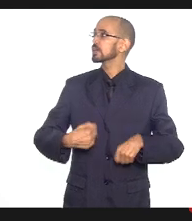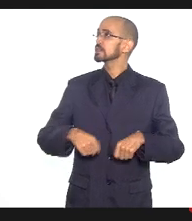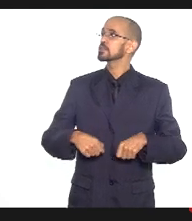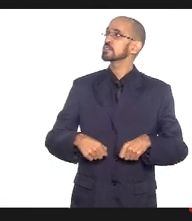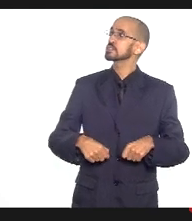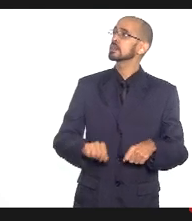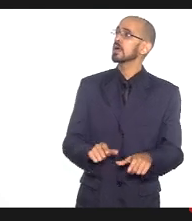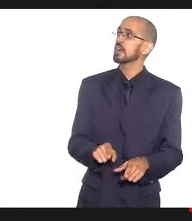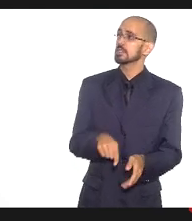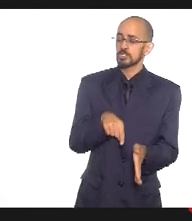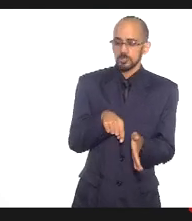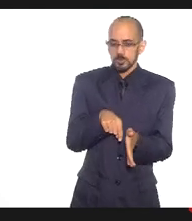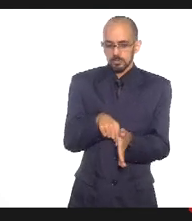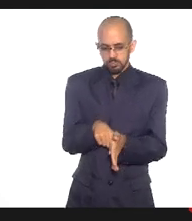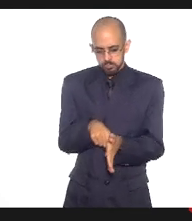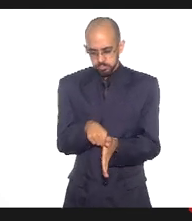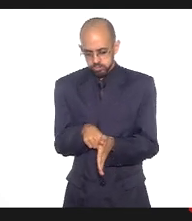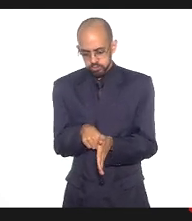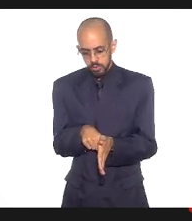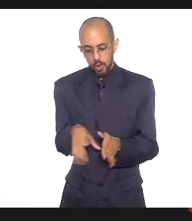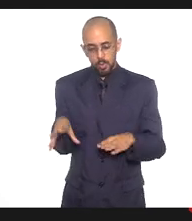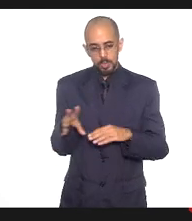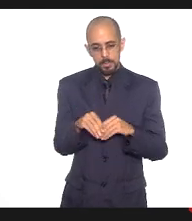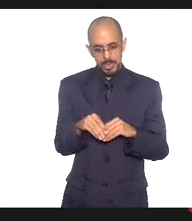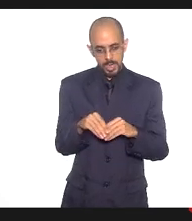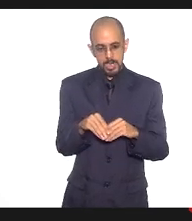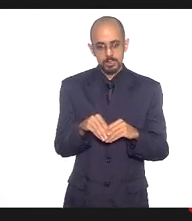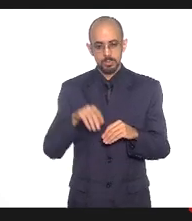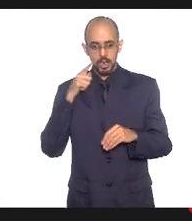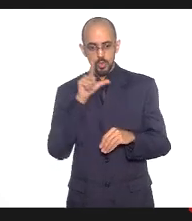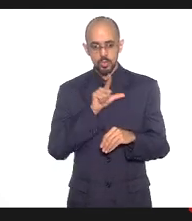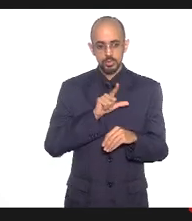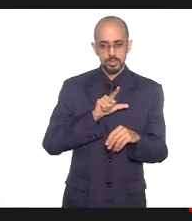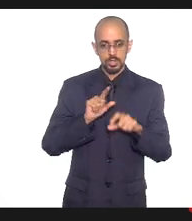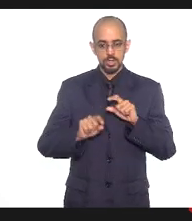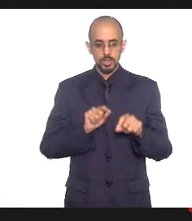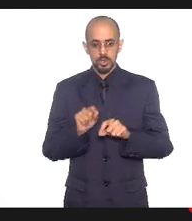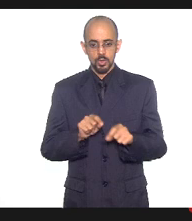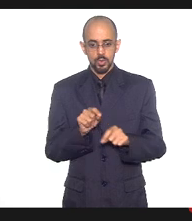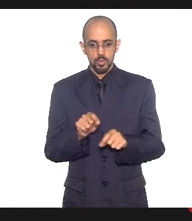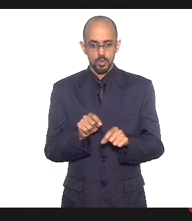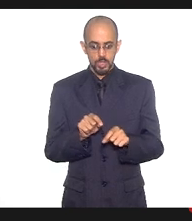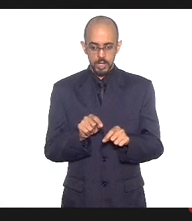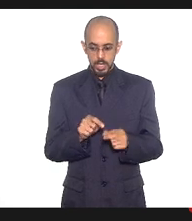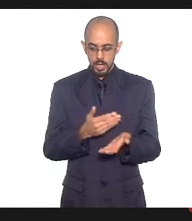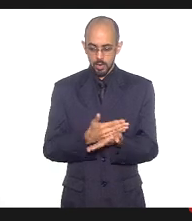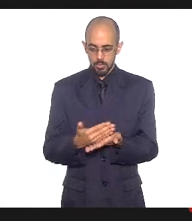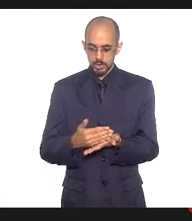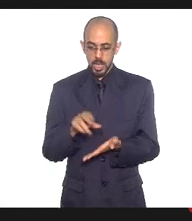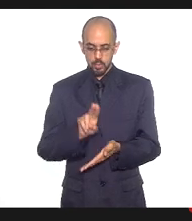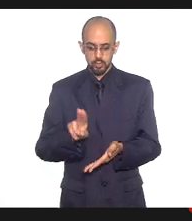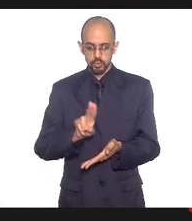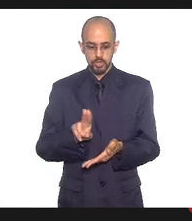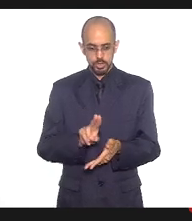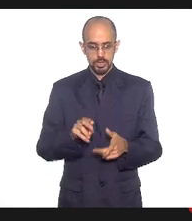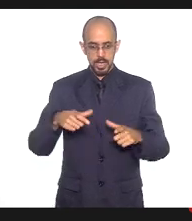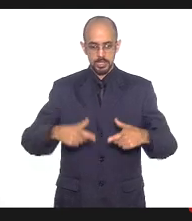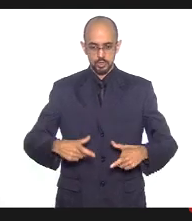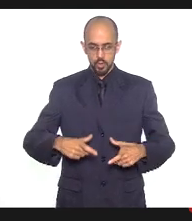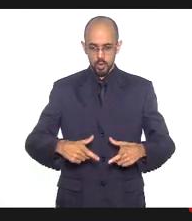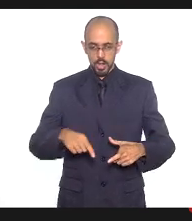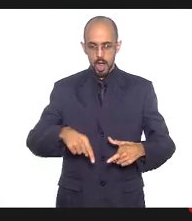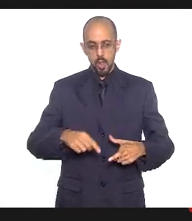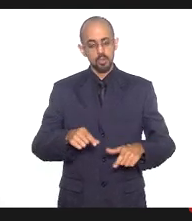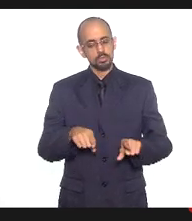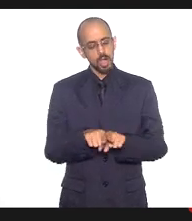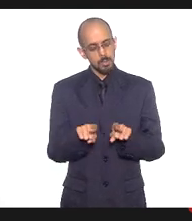poços exploratórios adicionais para delimitar esse reservatório e além dos estudos